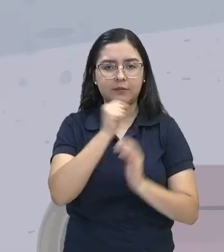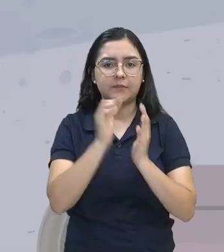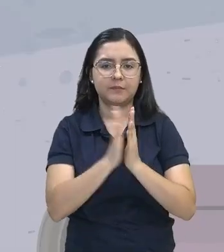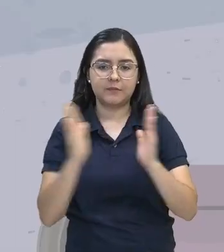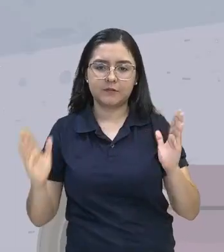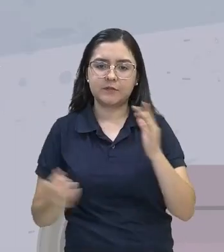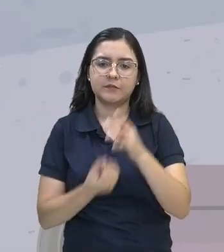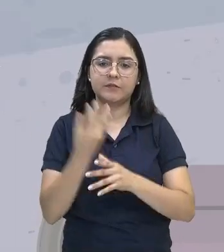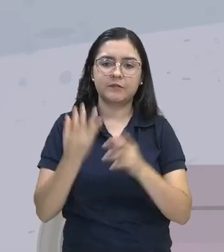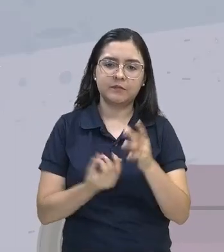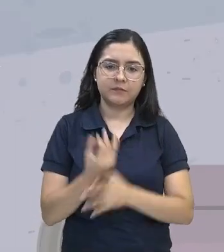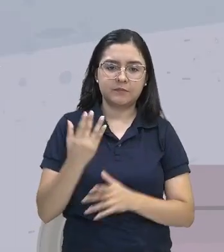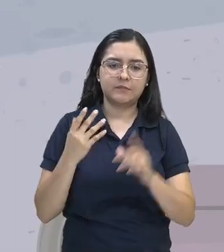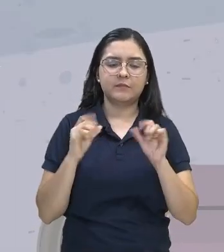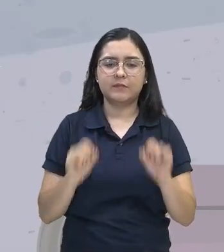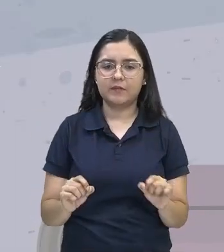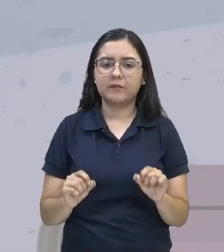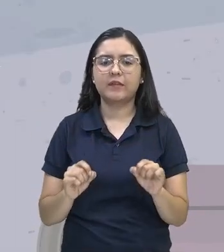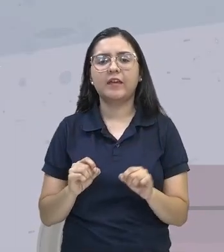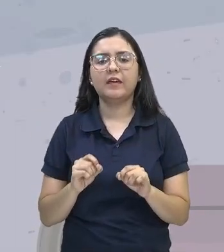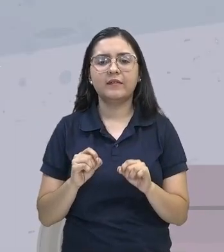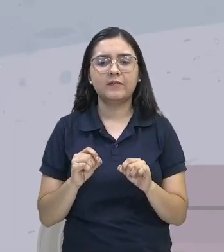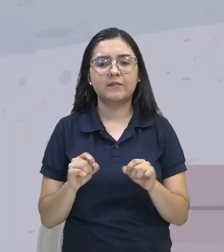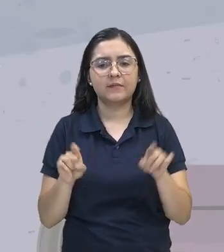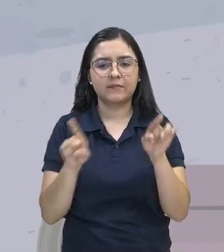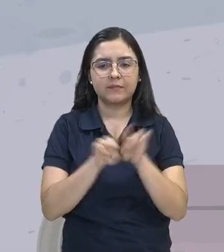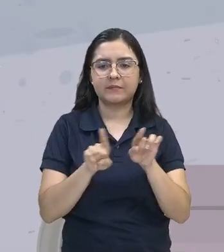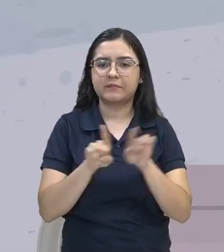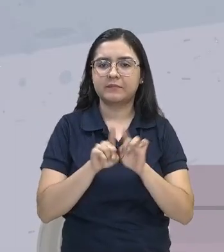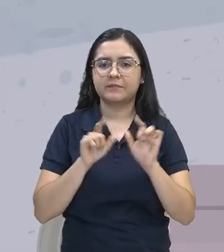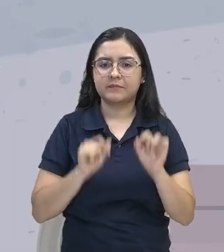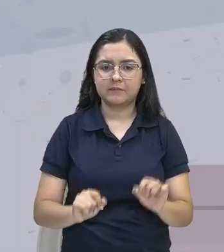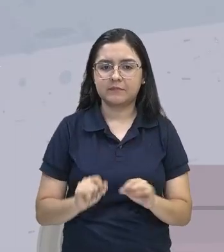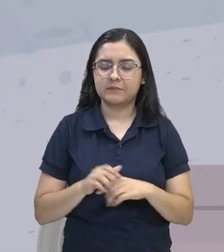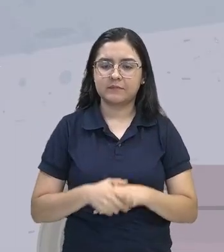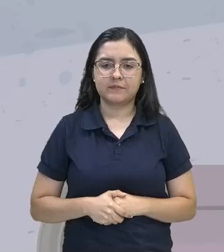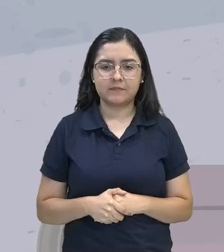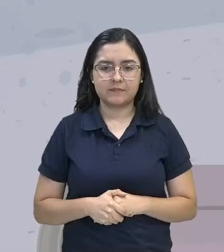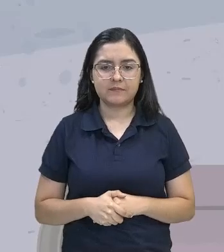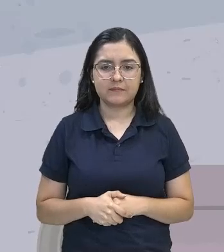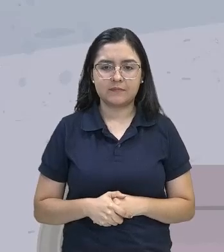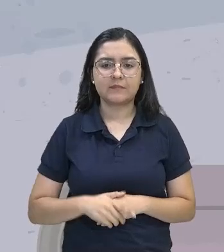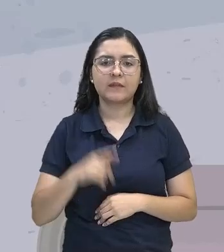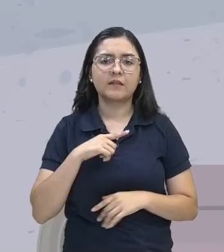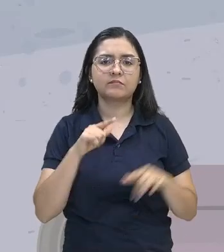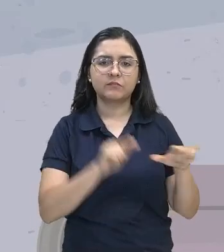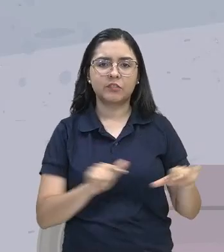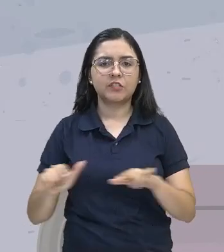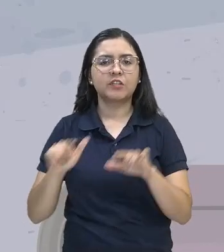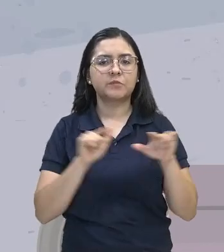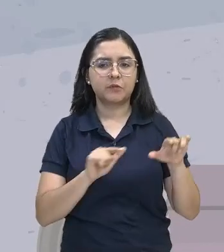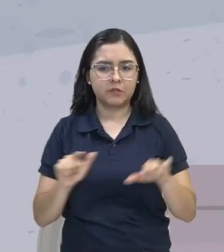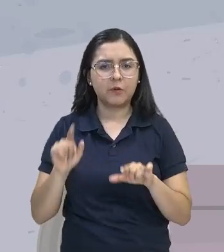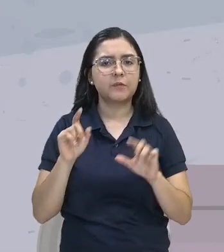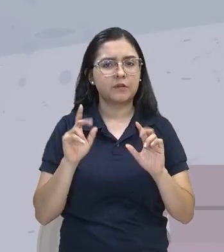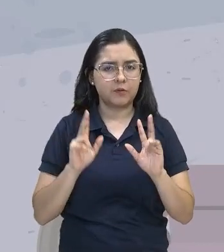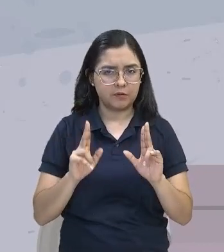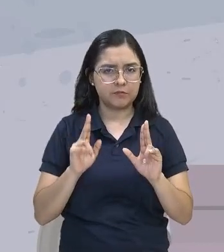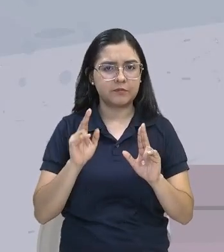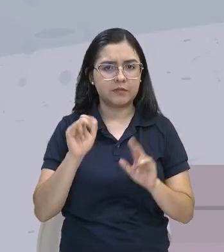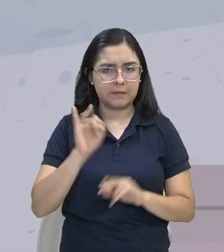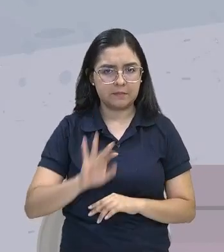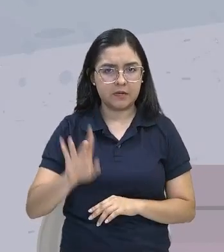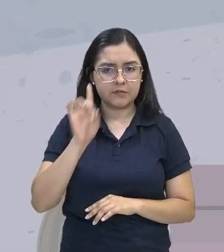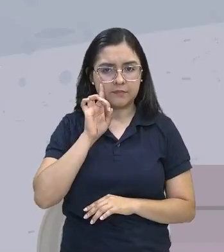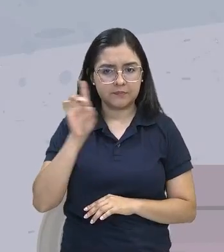o Fordismo, tá, gente? Que é ali a criação de linhas de montagem, tá? Como a gente está vendo aqui, essa linha